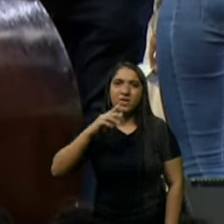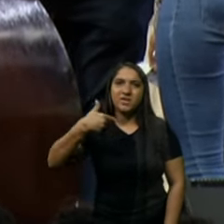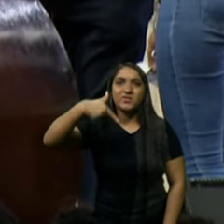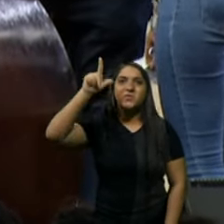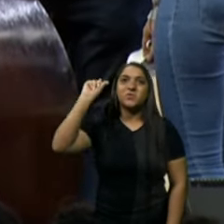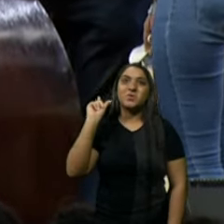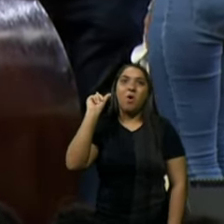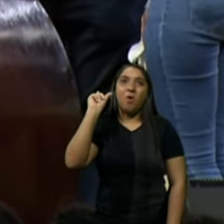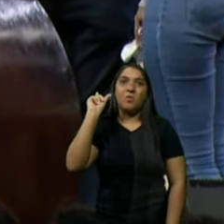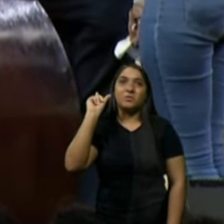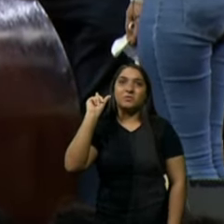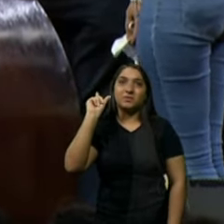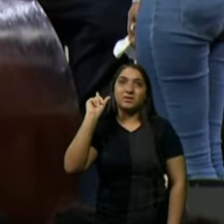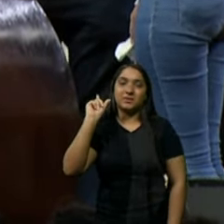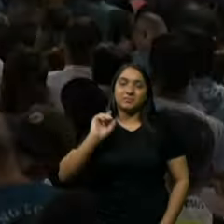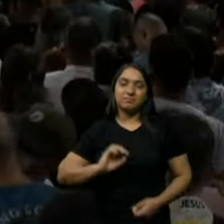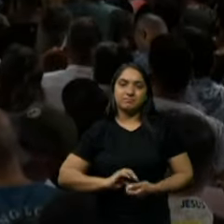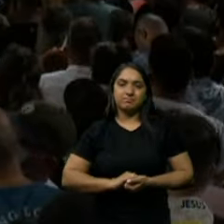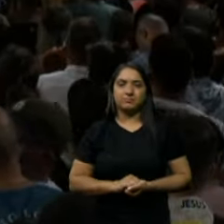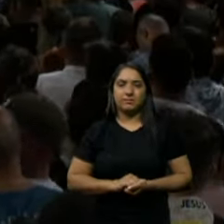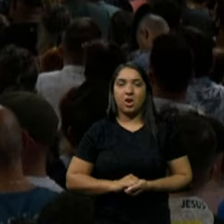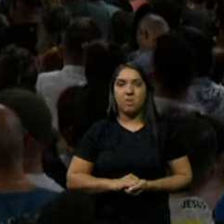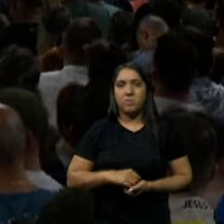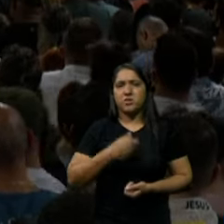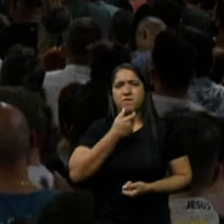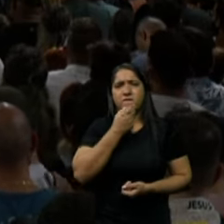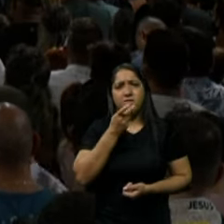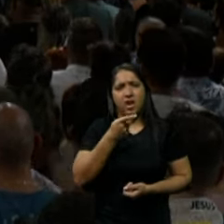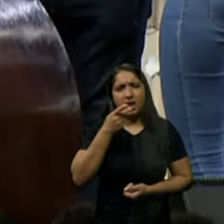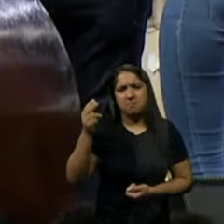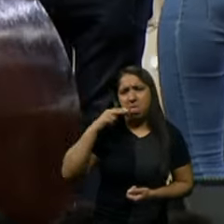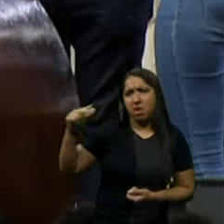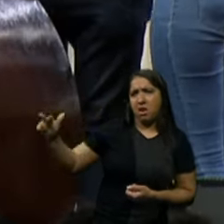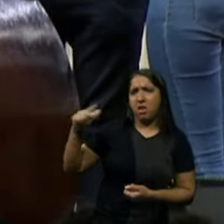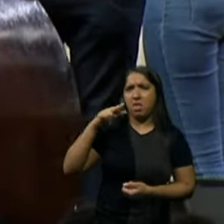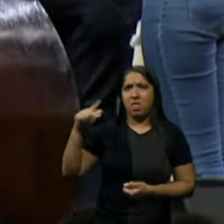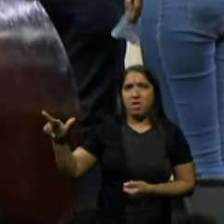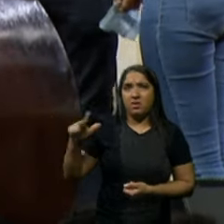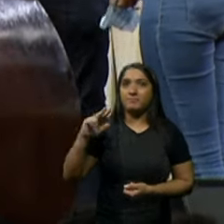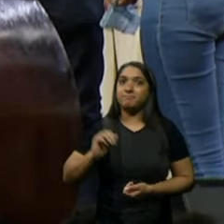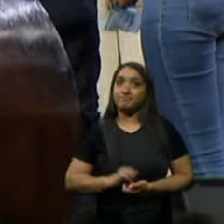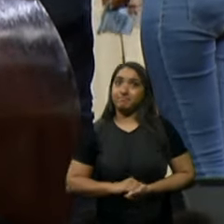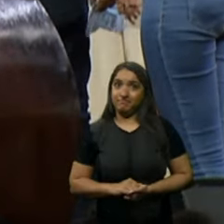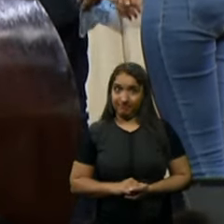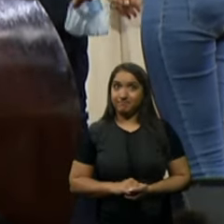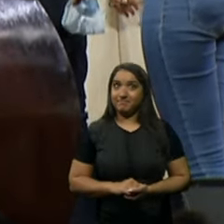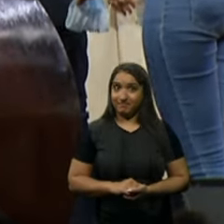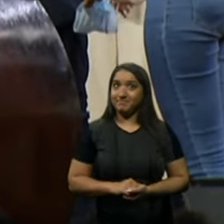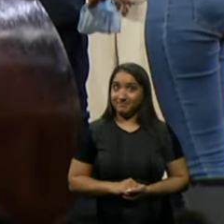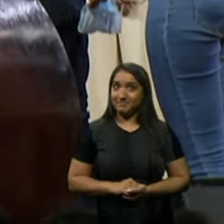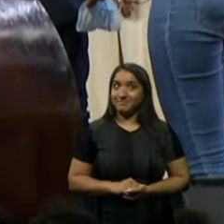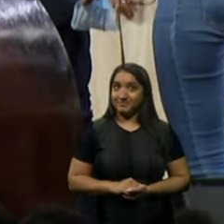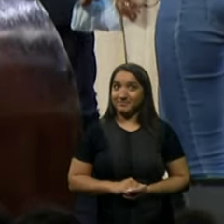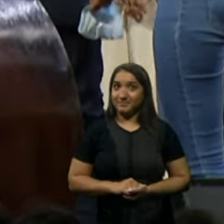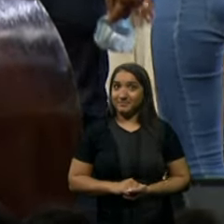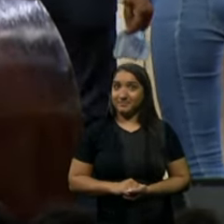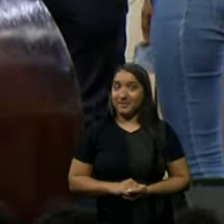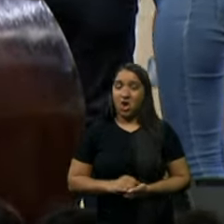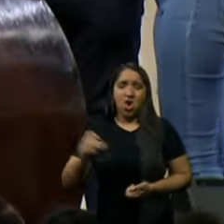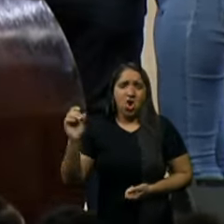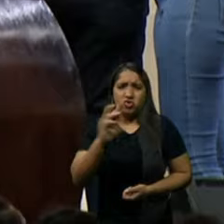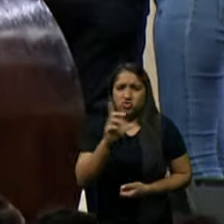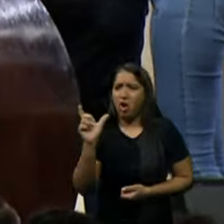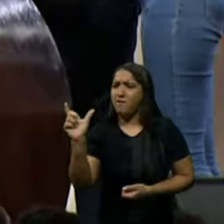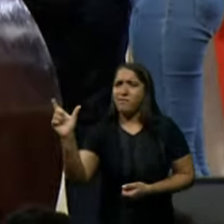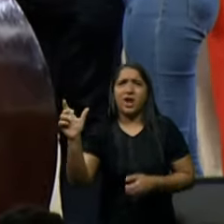pude dizer para eles cure até Taverna deles novo bloco vazio pegar a Joice passiva Essa é a única frase